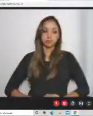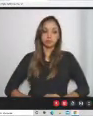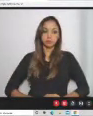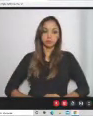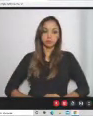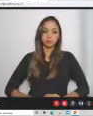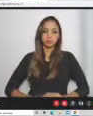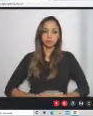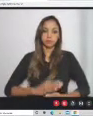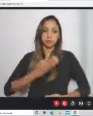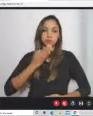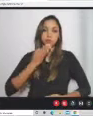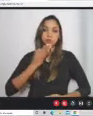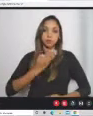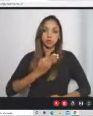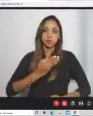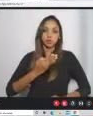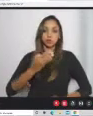Requerimento